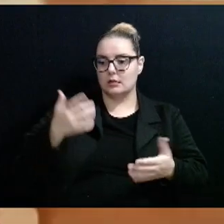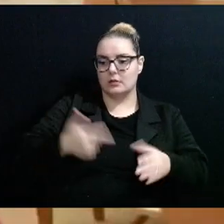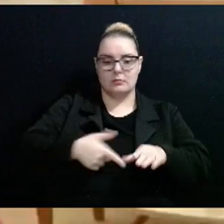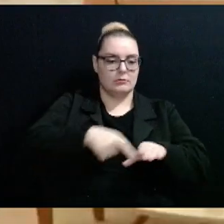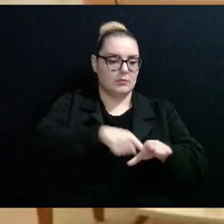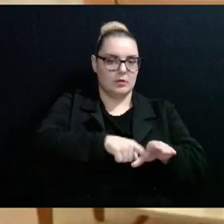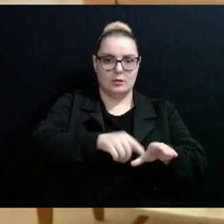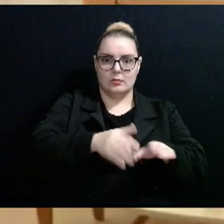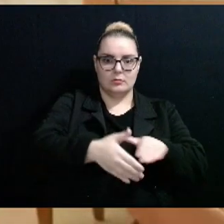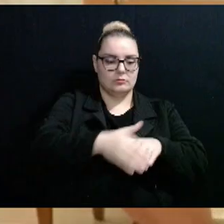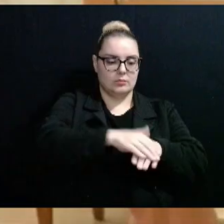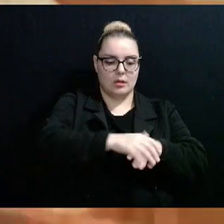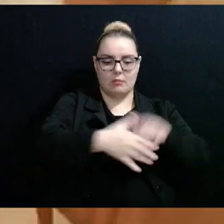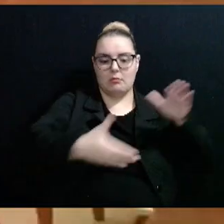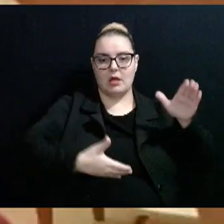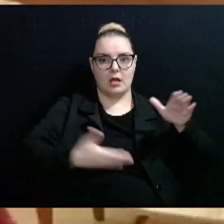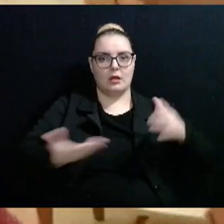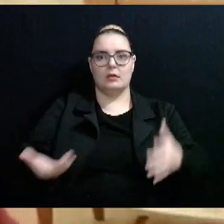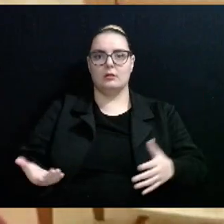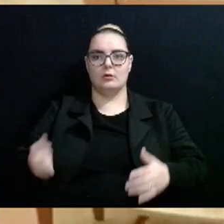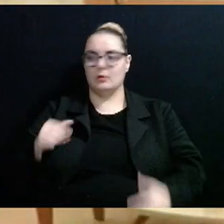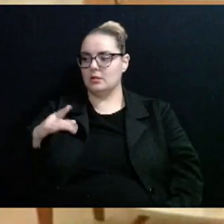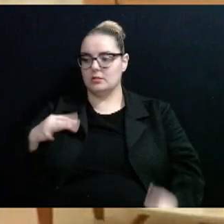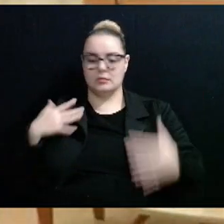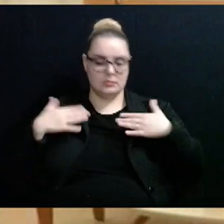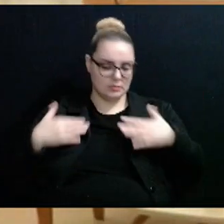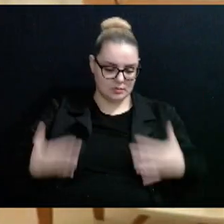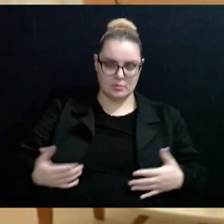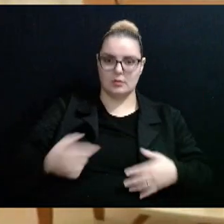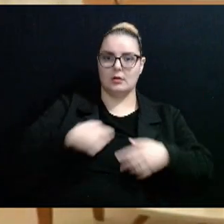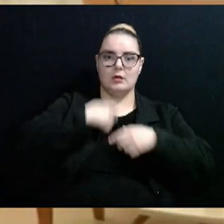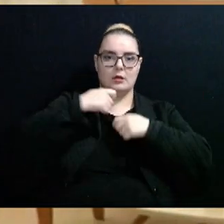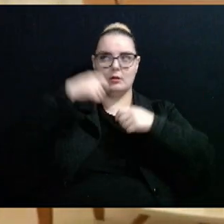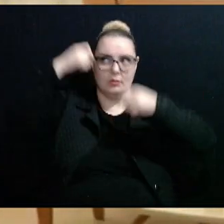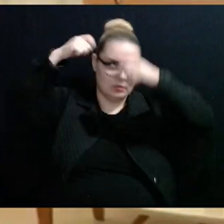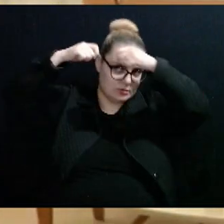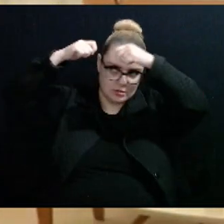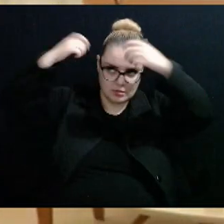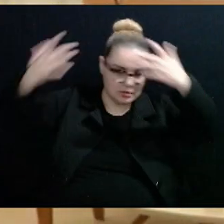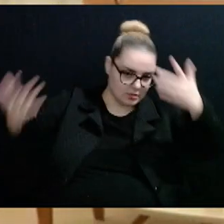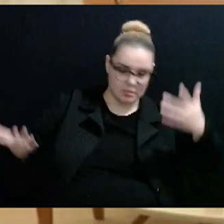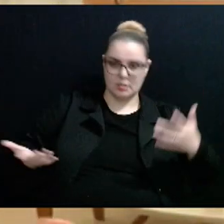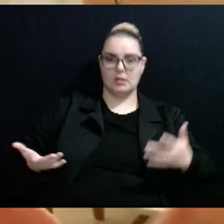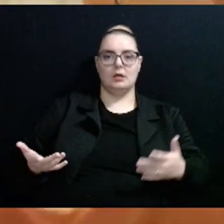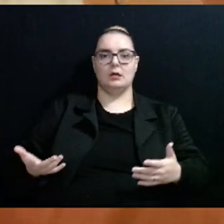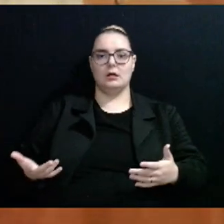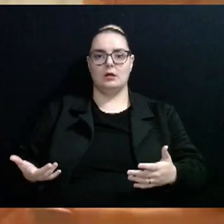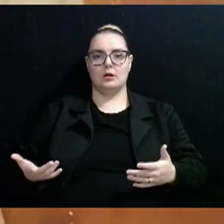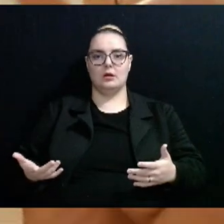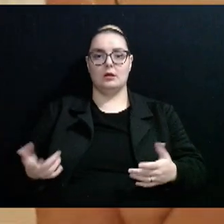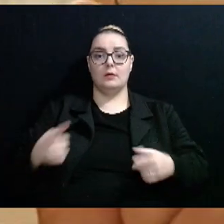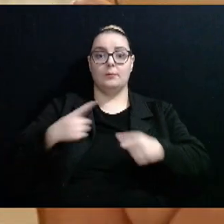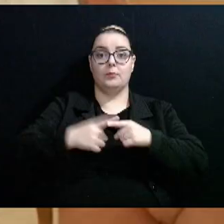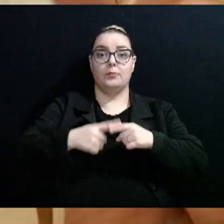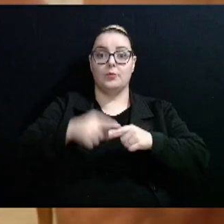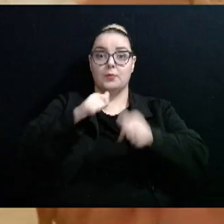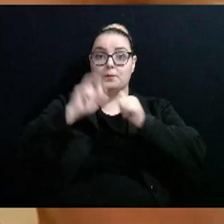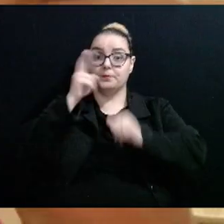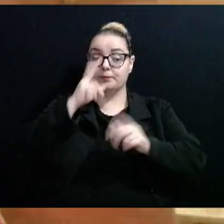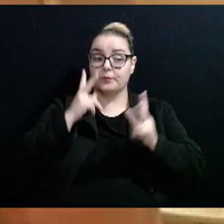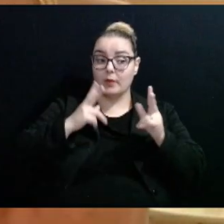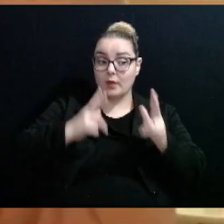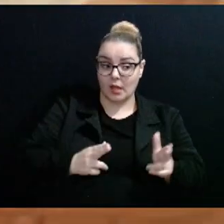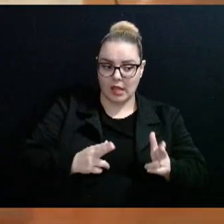sem o acessório que eu estou vestindo, a gravata na cabeça, porque o álcool é como se ele